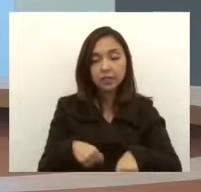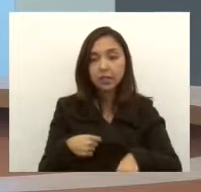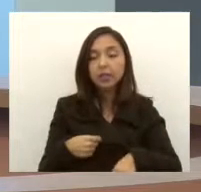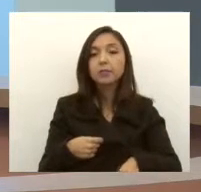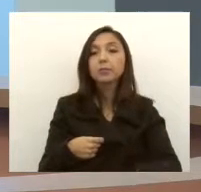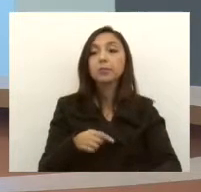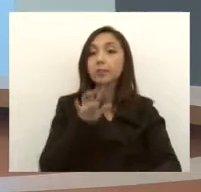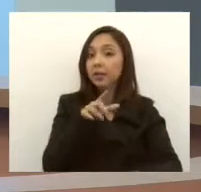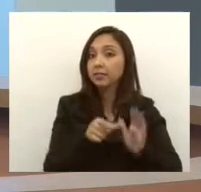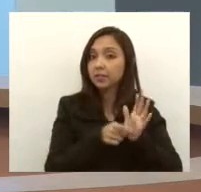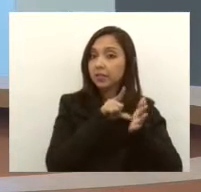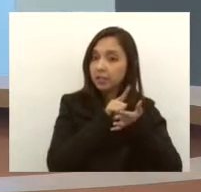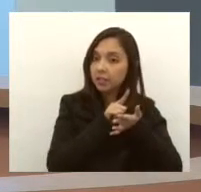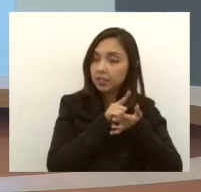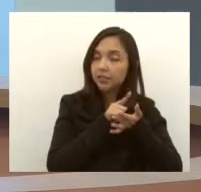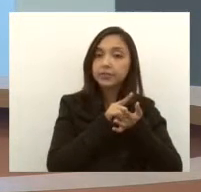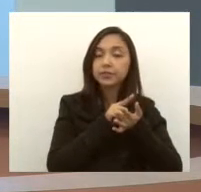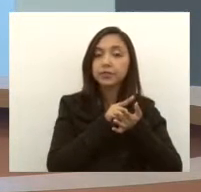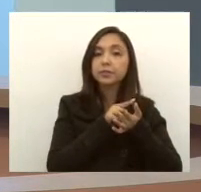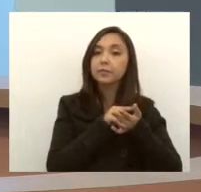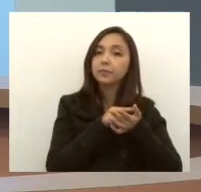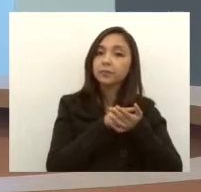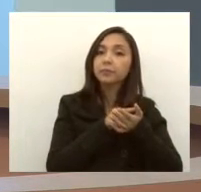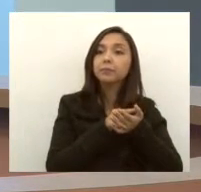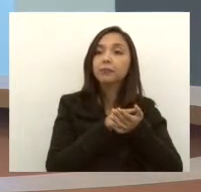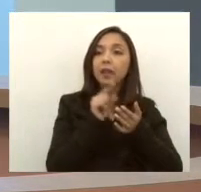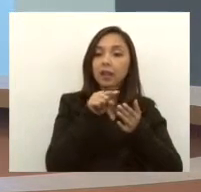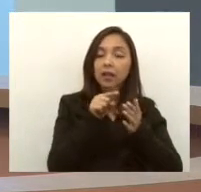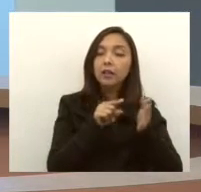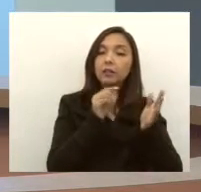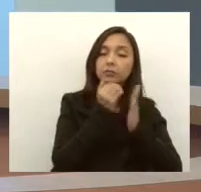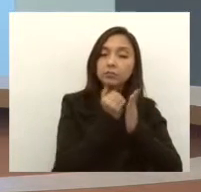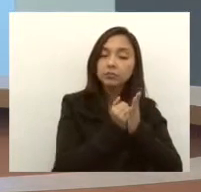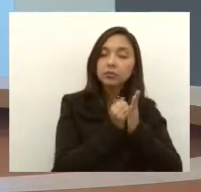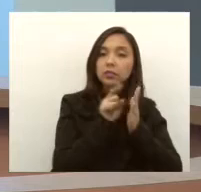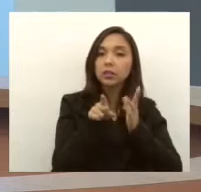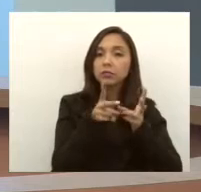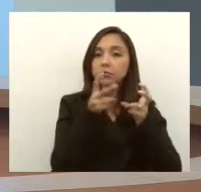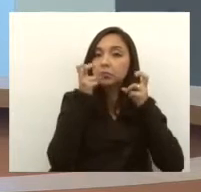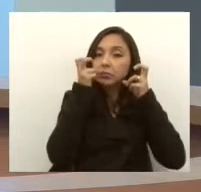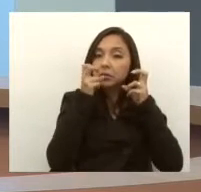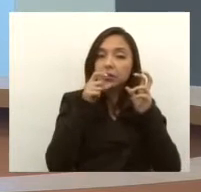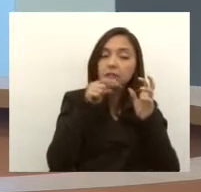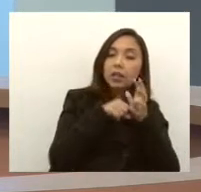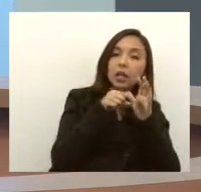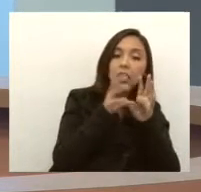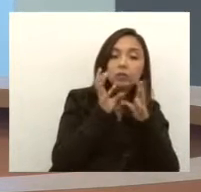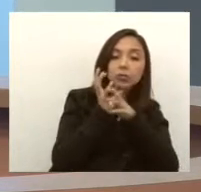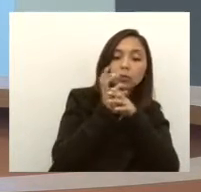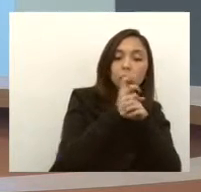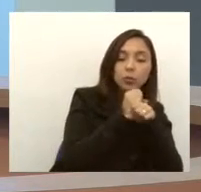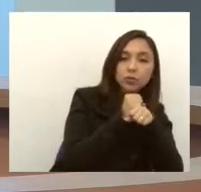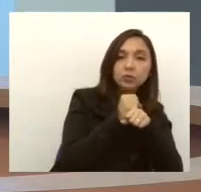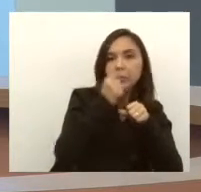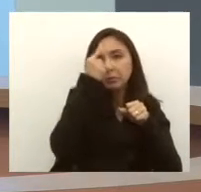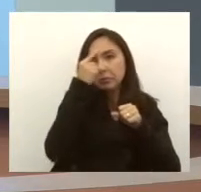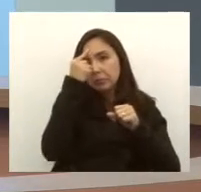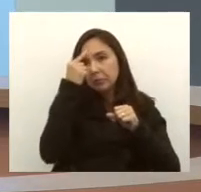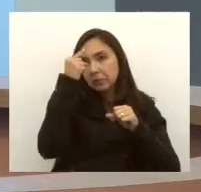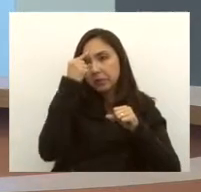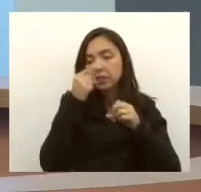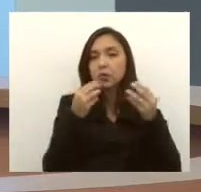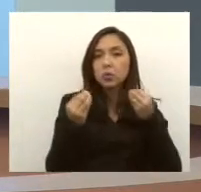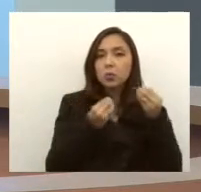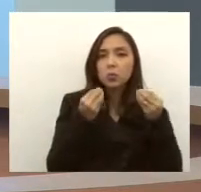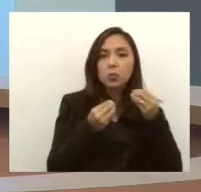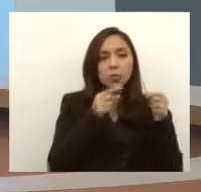antes disso, existe uma regrinha básica na economia, que é você prospectar o orçamento, que você pensar como